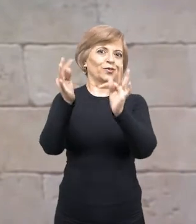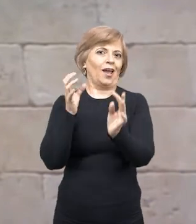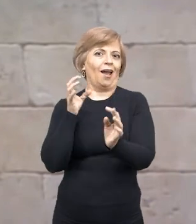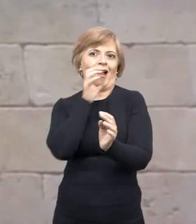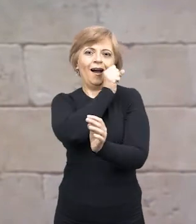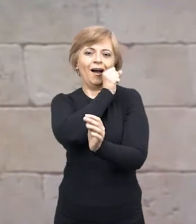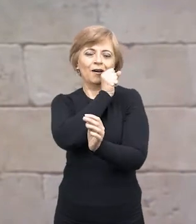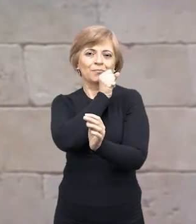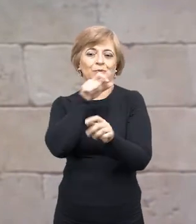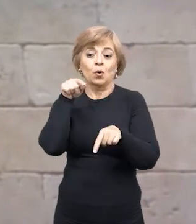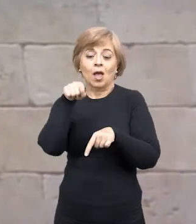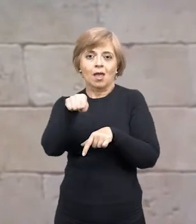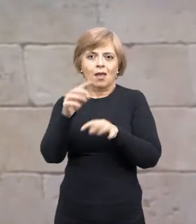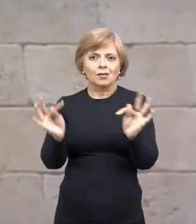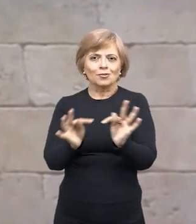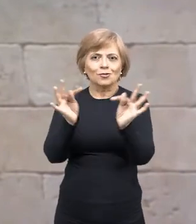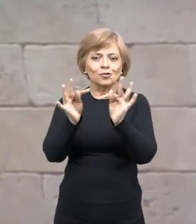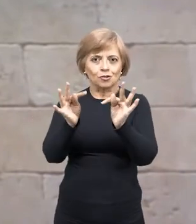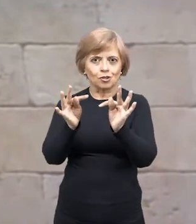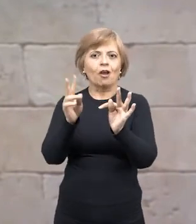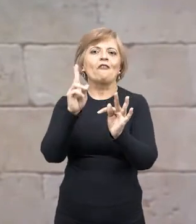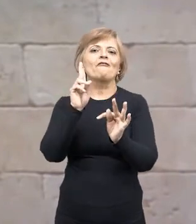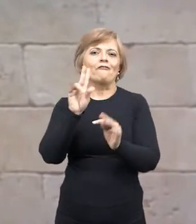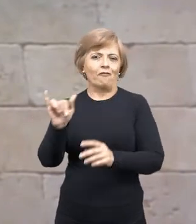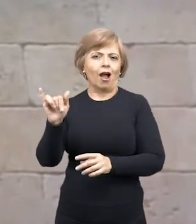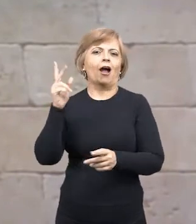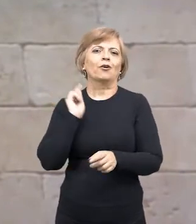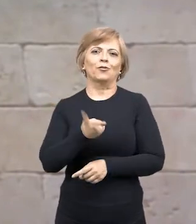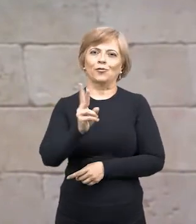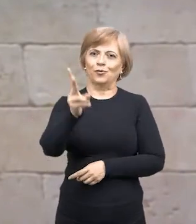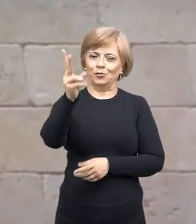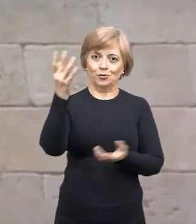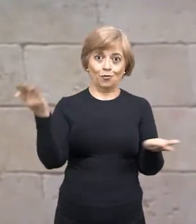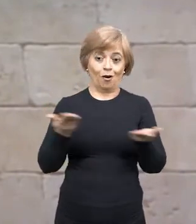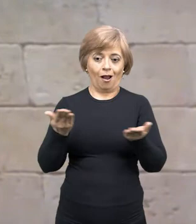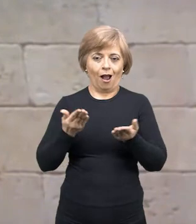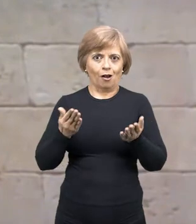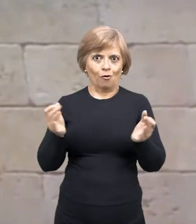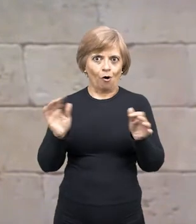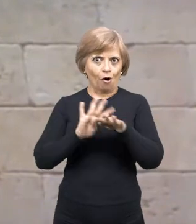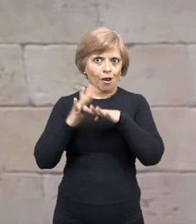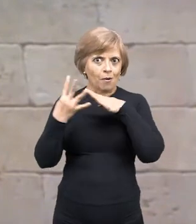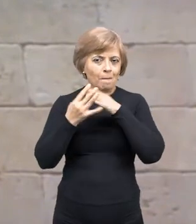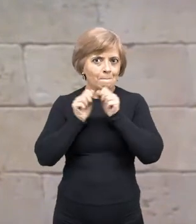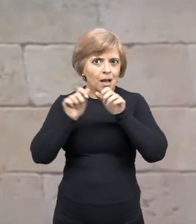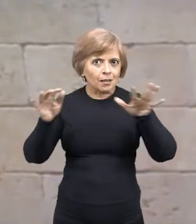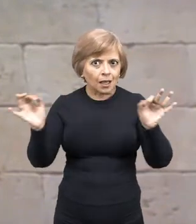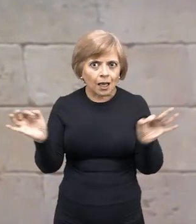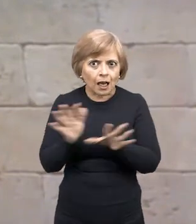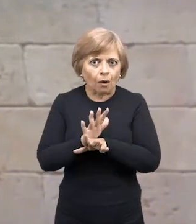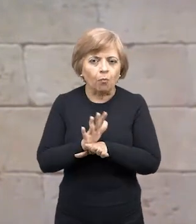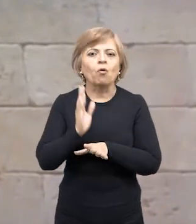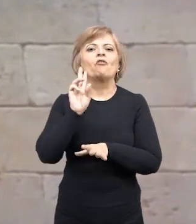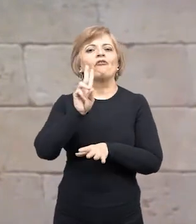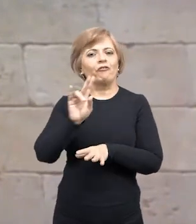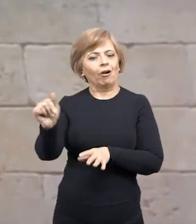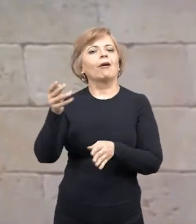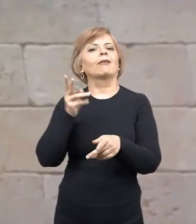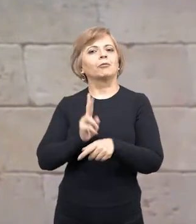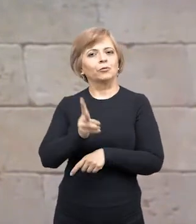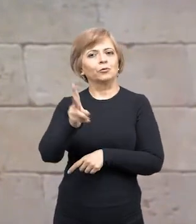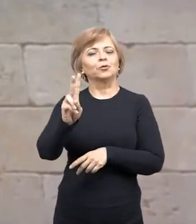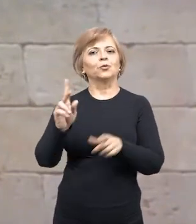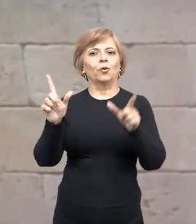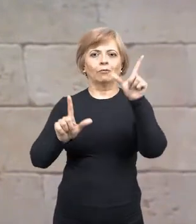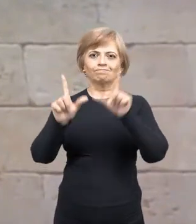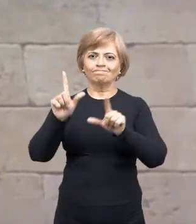estado digital, elas ficarão como legado para a instituição após a pandemia, principalmente no que concerne a celeridade da